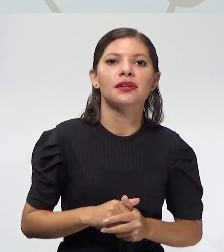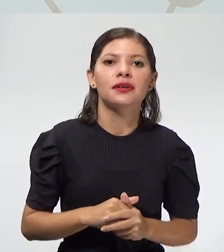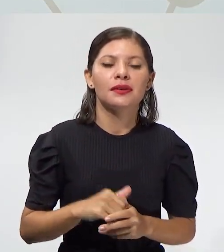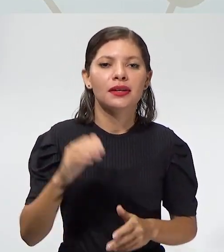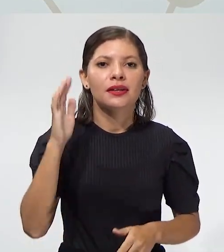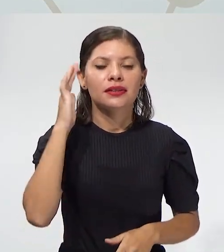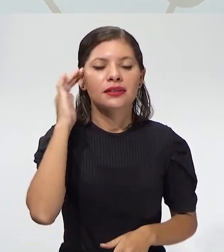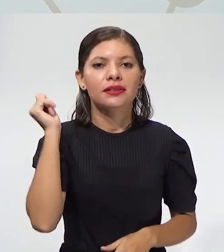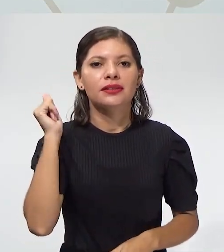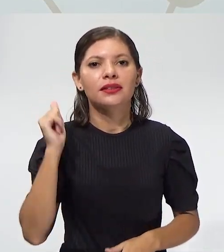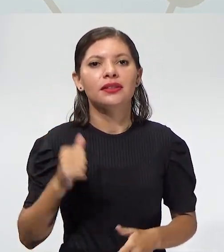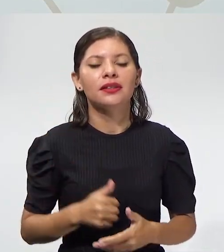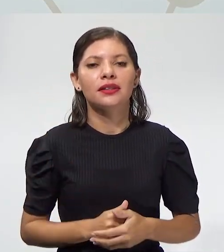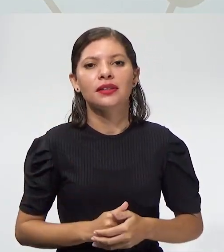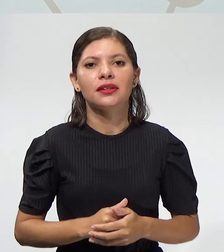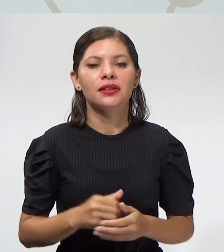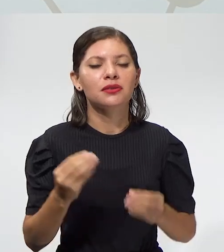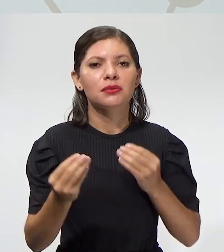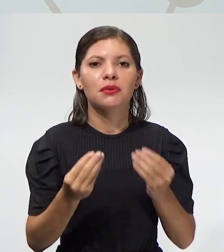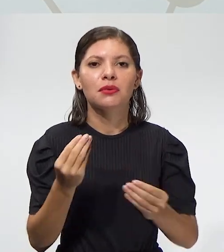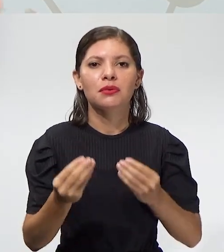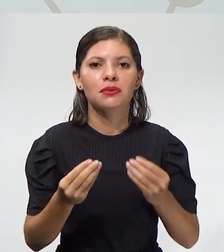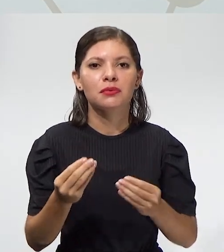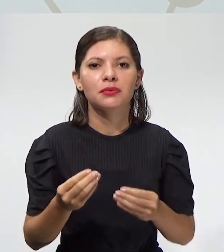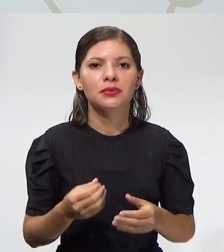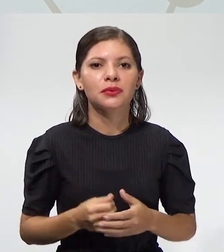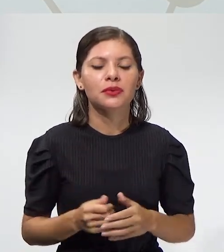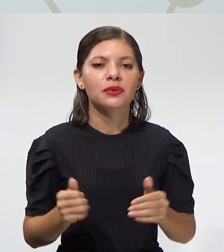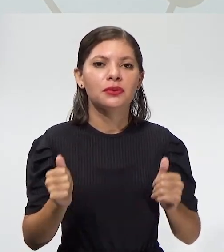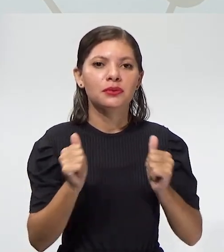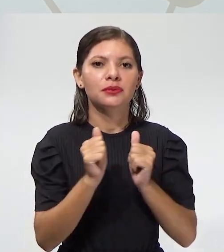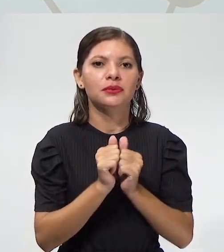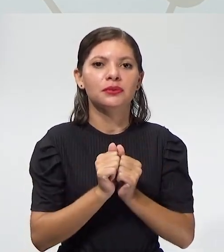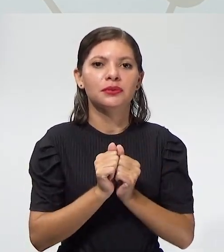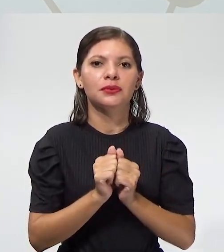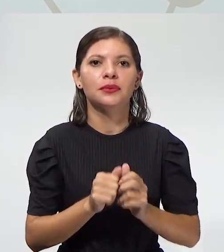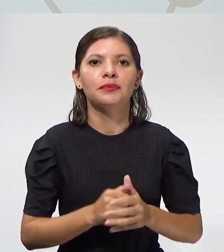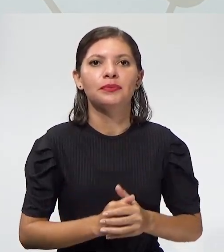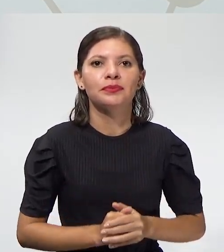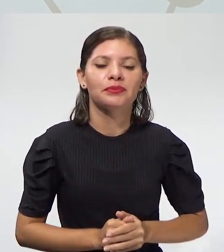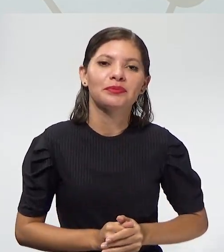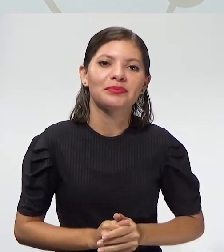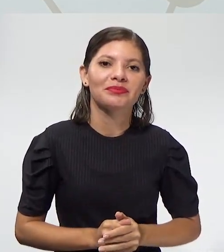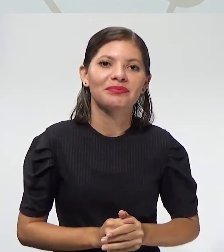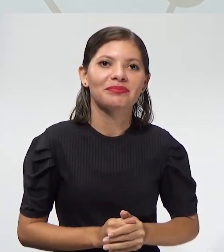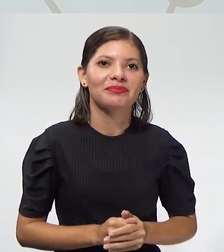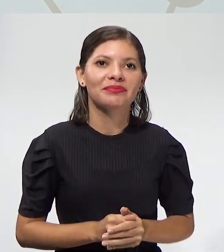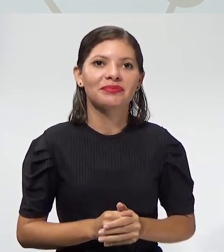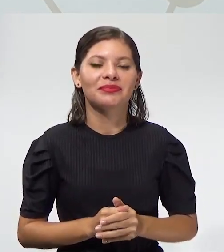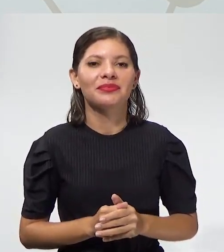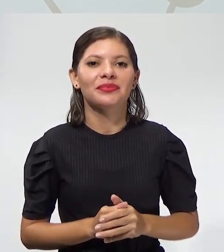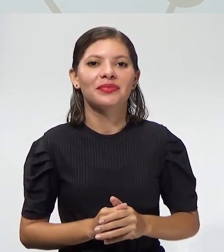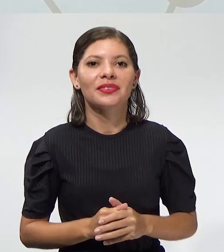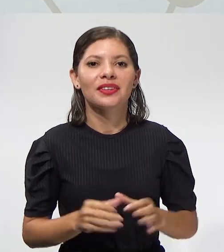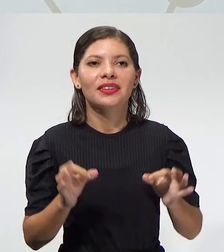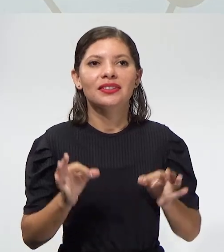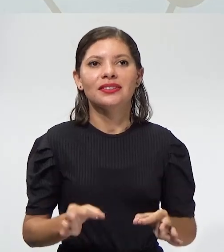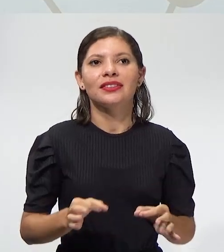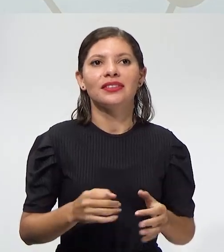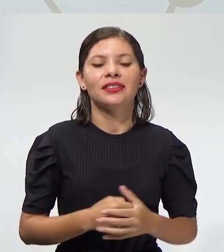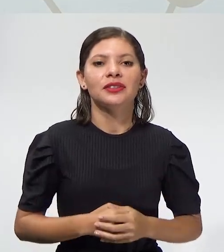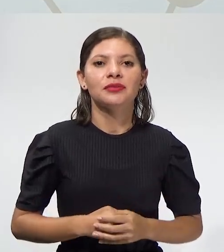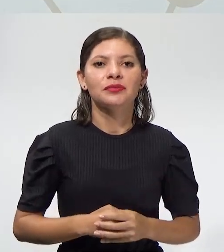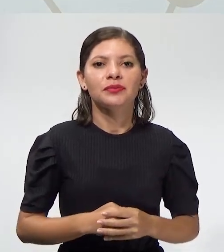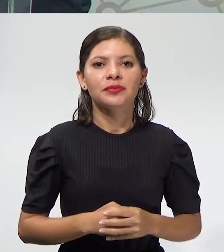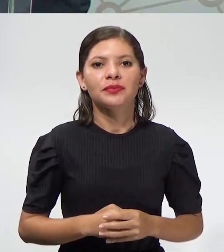cutucada e volta, né? Para poder o quê? Para poder entender como que funciona, né? Todo esse conjunto. É mais ou menos